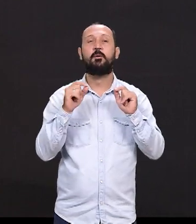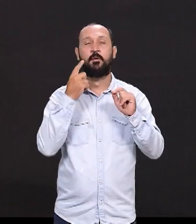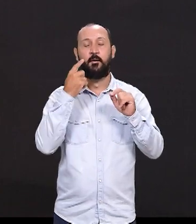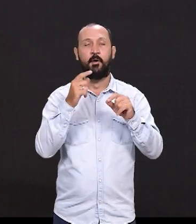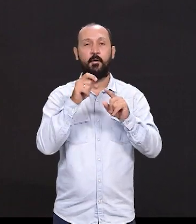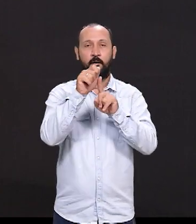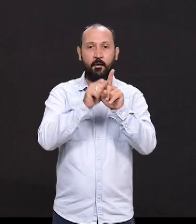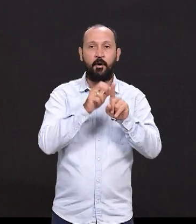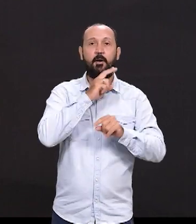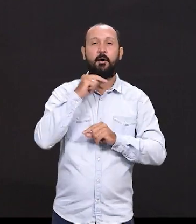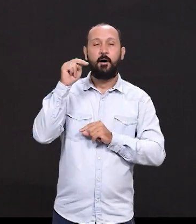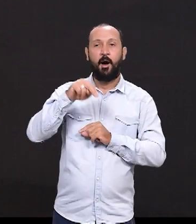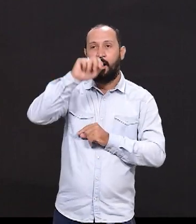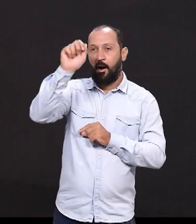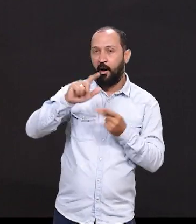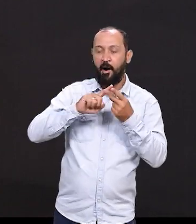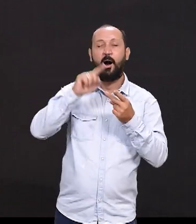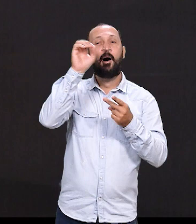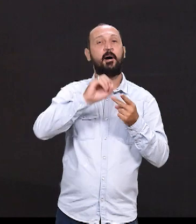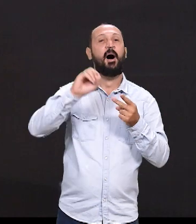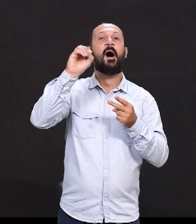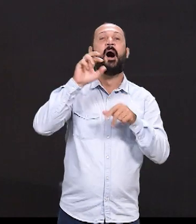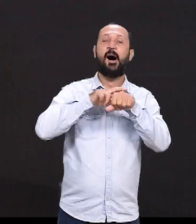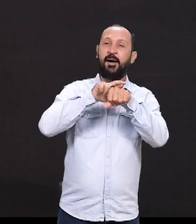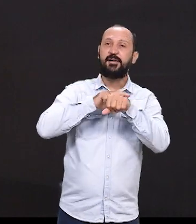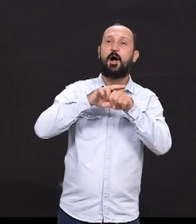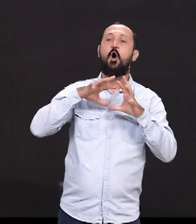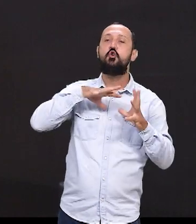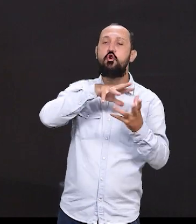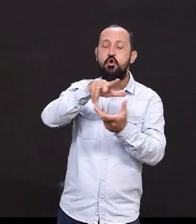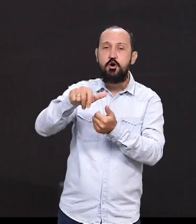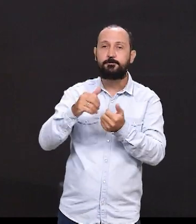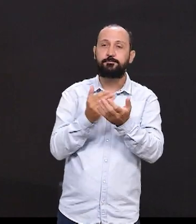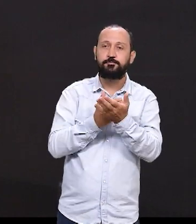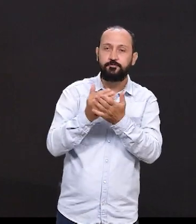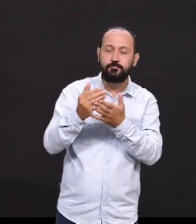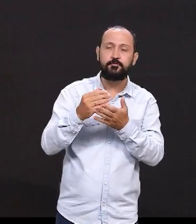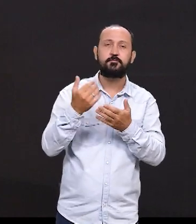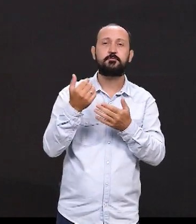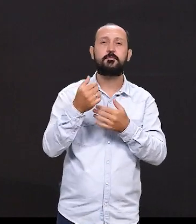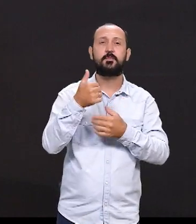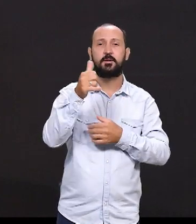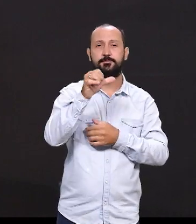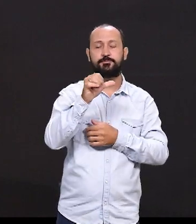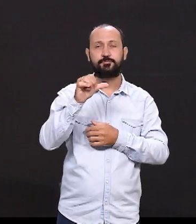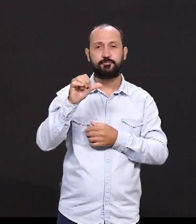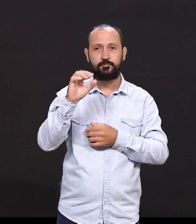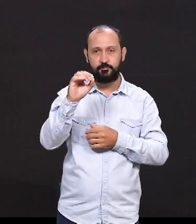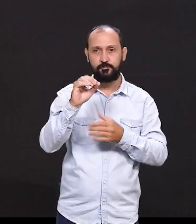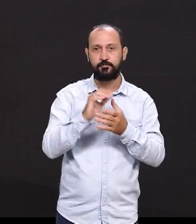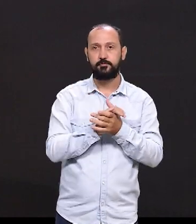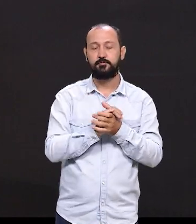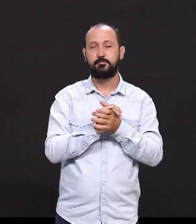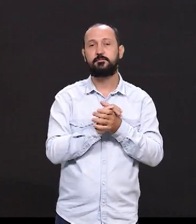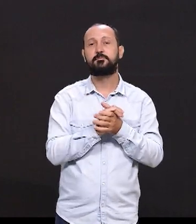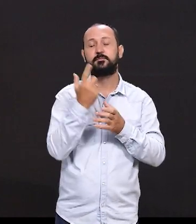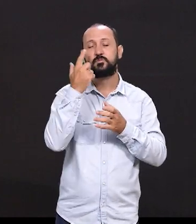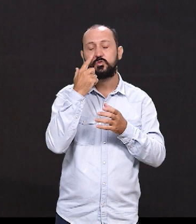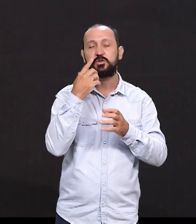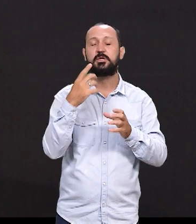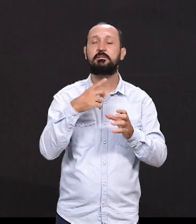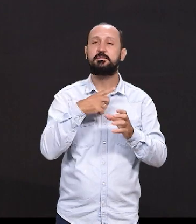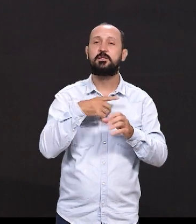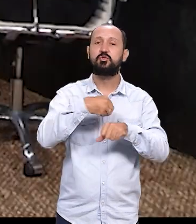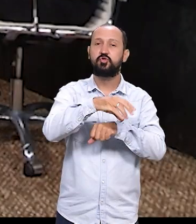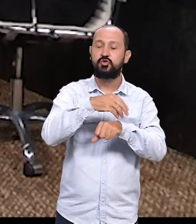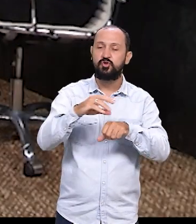dos programas das campanhas eh o Novembro Azul e Outubro Rosa ele tem caráter Mundial feito desde as desde a